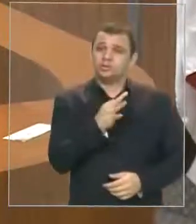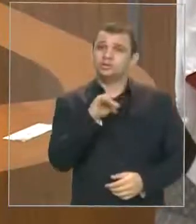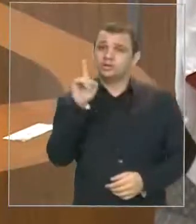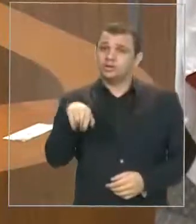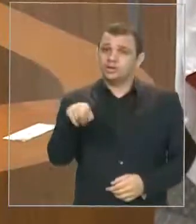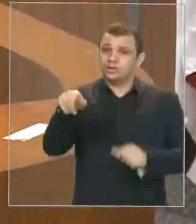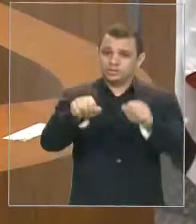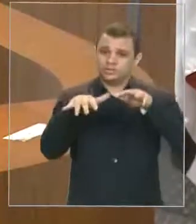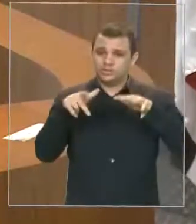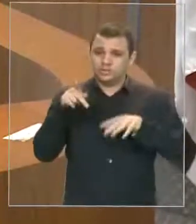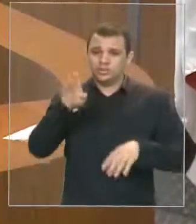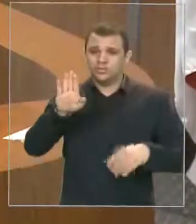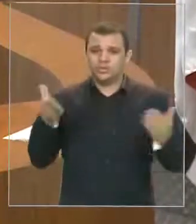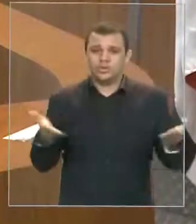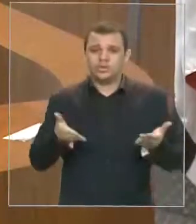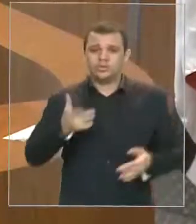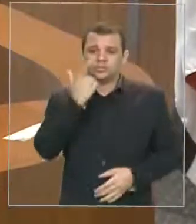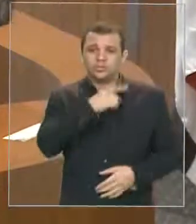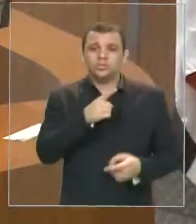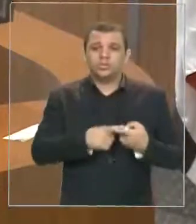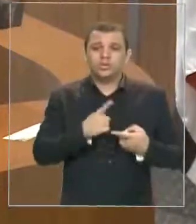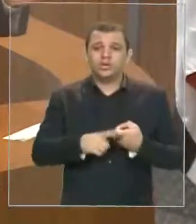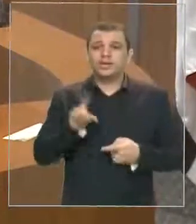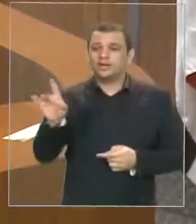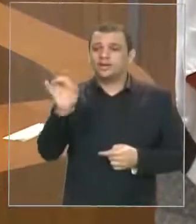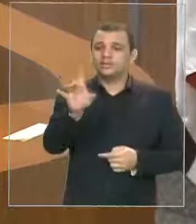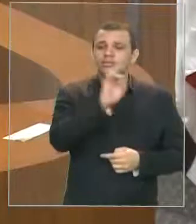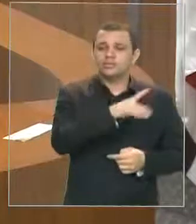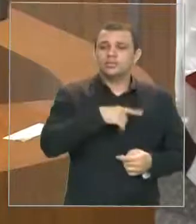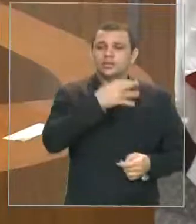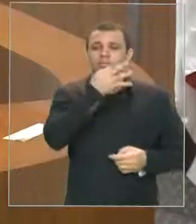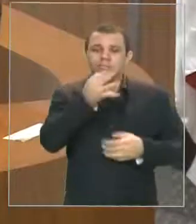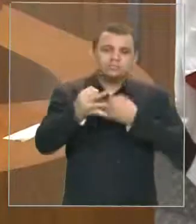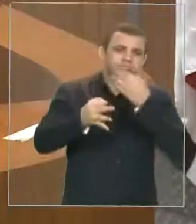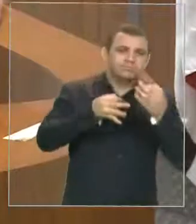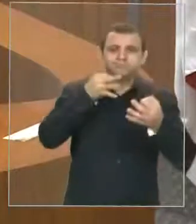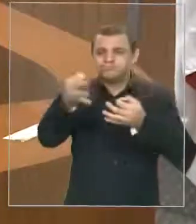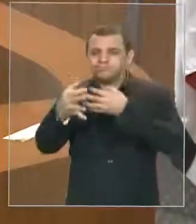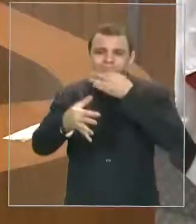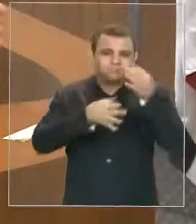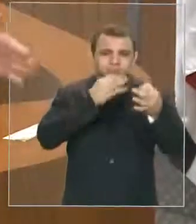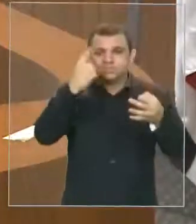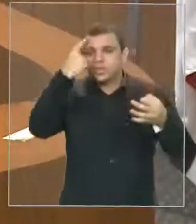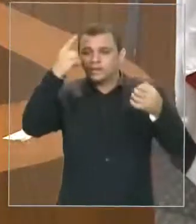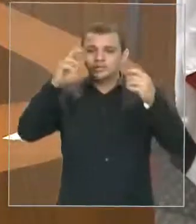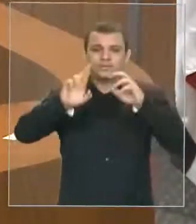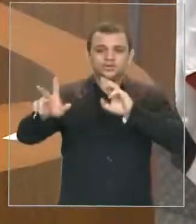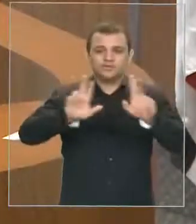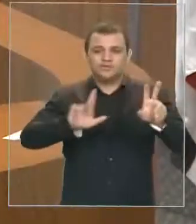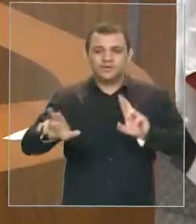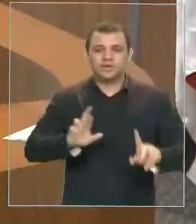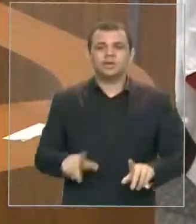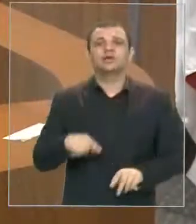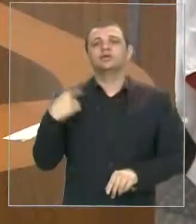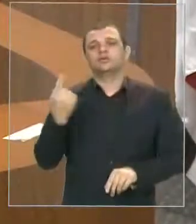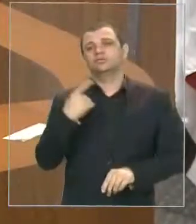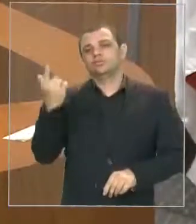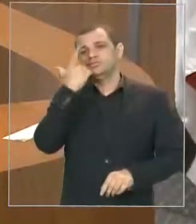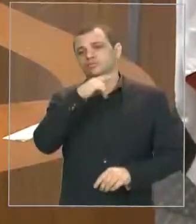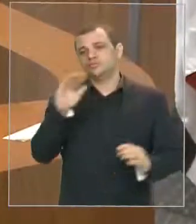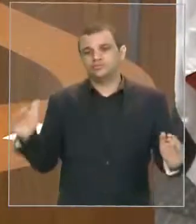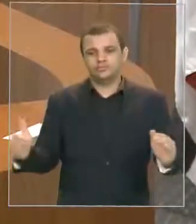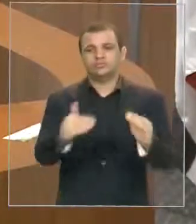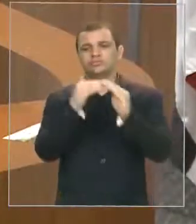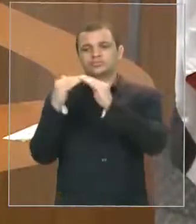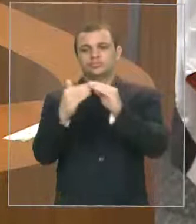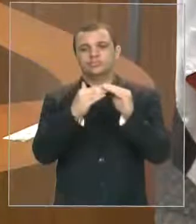conta das posições antagônicas, da diferença de pensamento, encontrar um caminho que seja o mais democrático